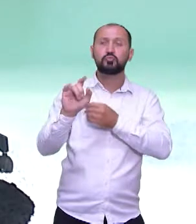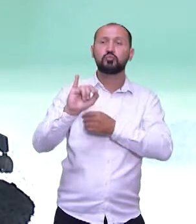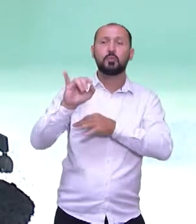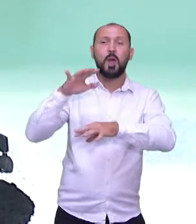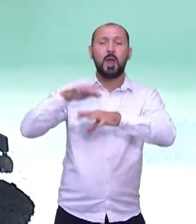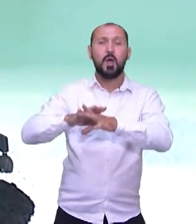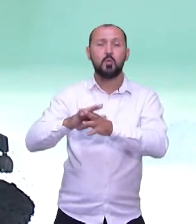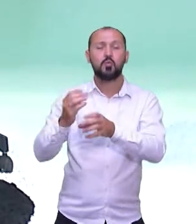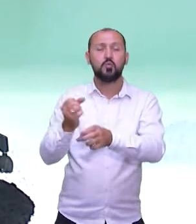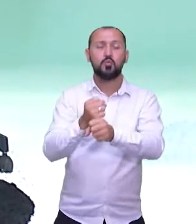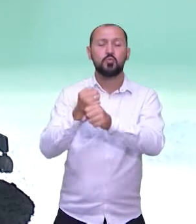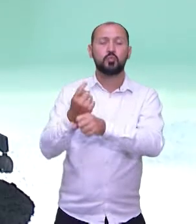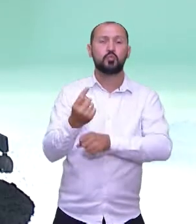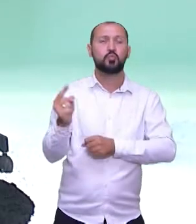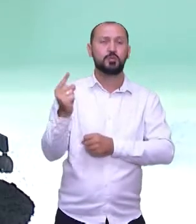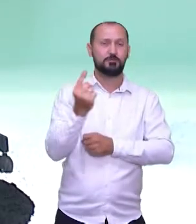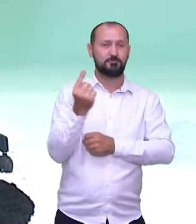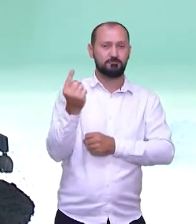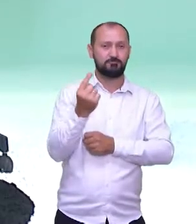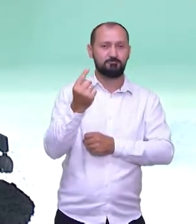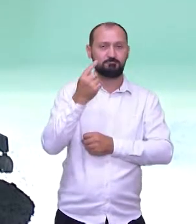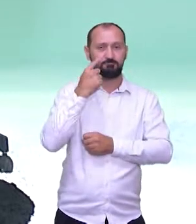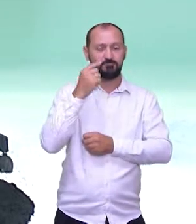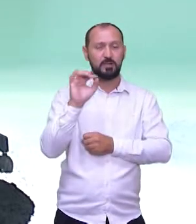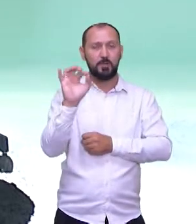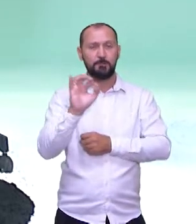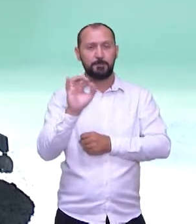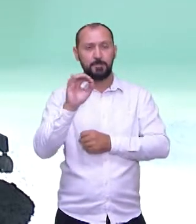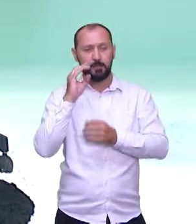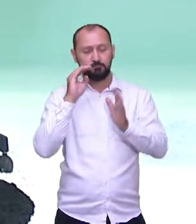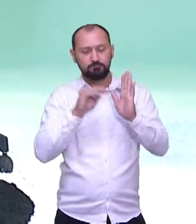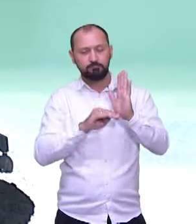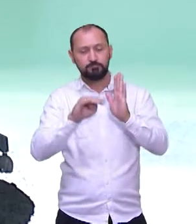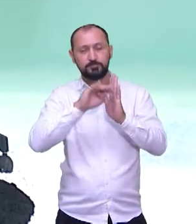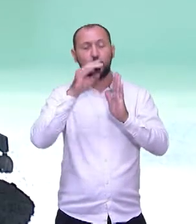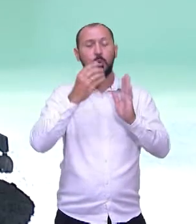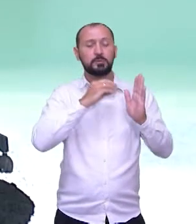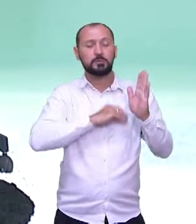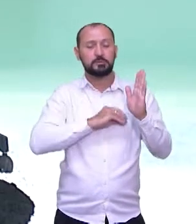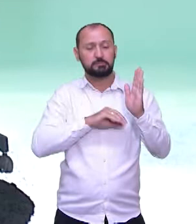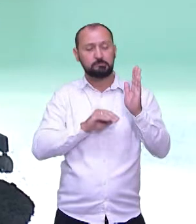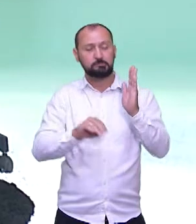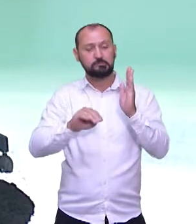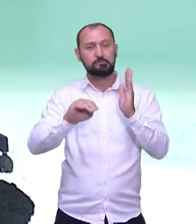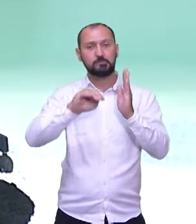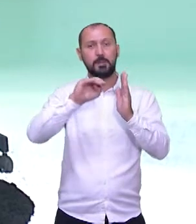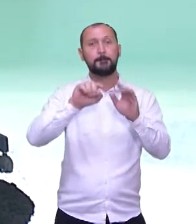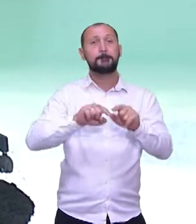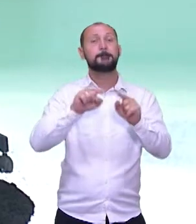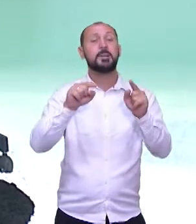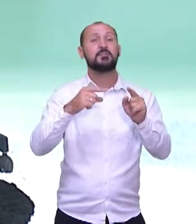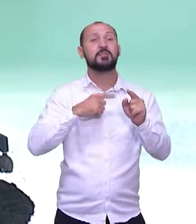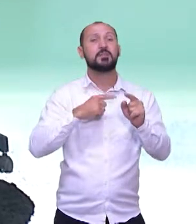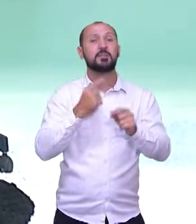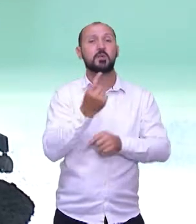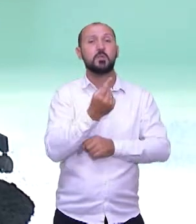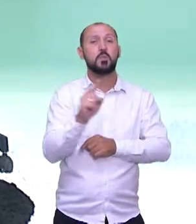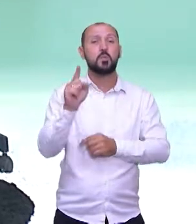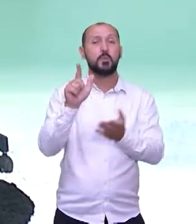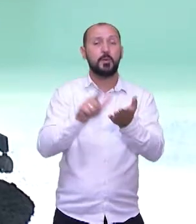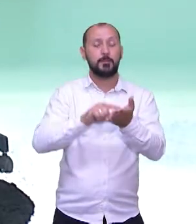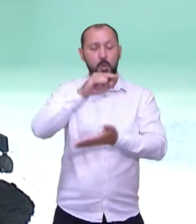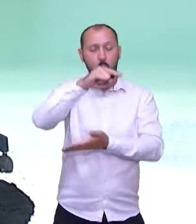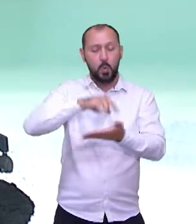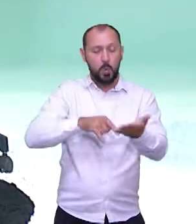de tributação, alíquotas que vão atender faixas etárias de faturamento do empresário, mas ele vai ter uma